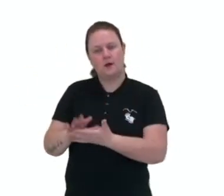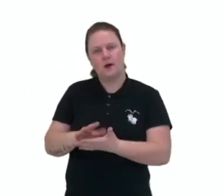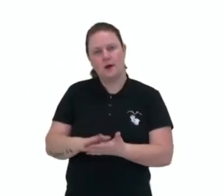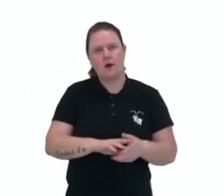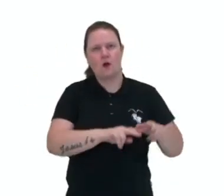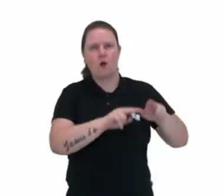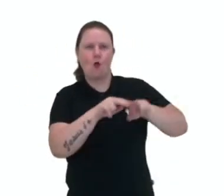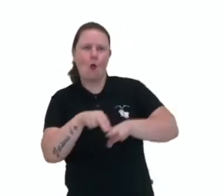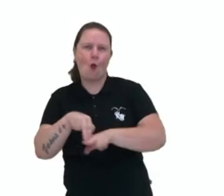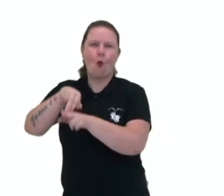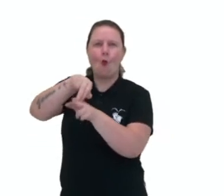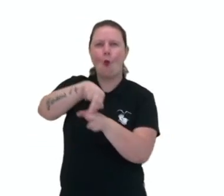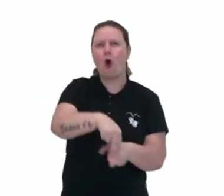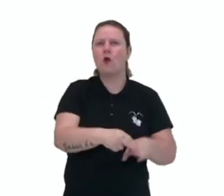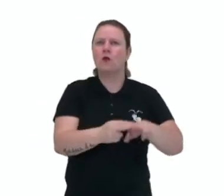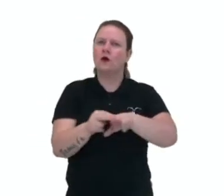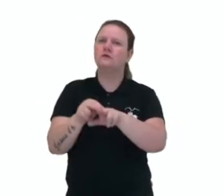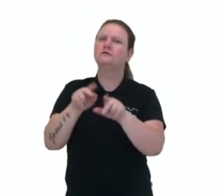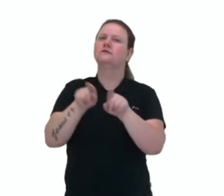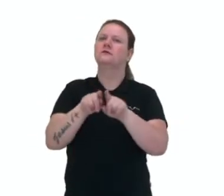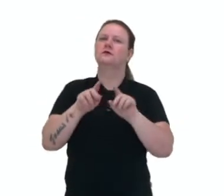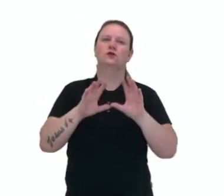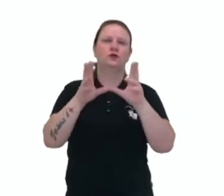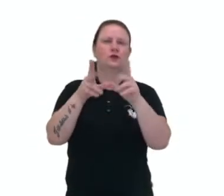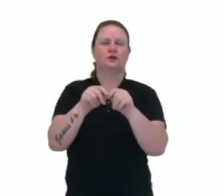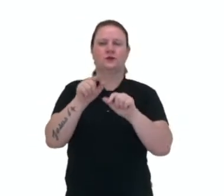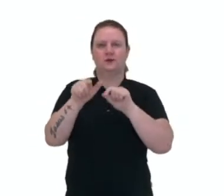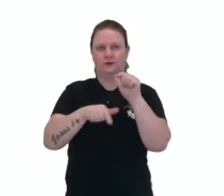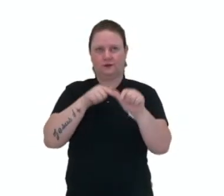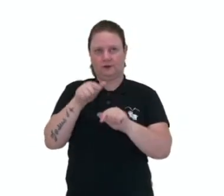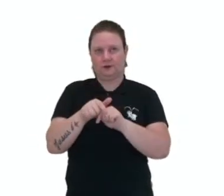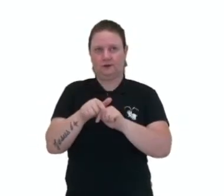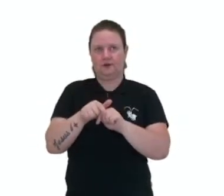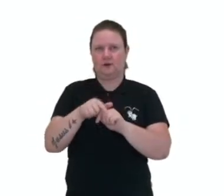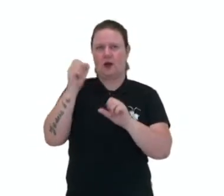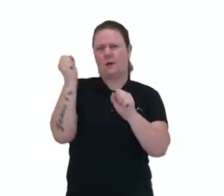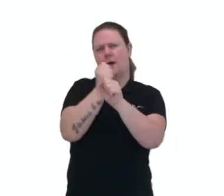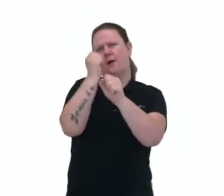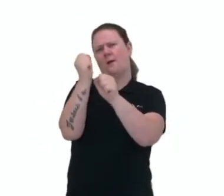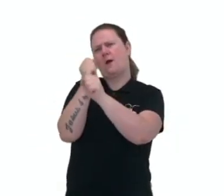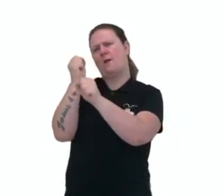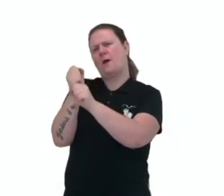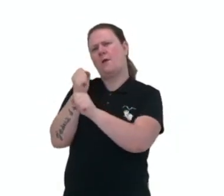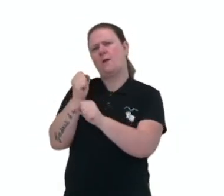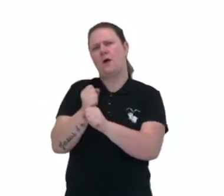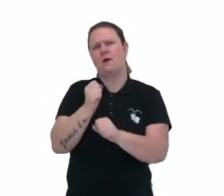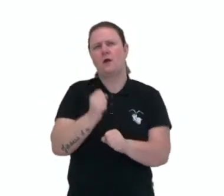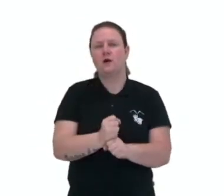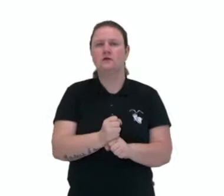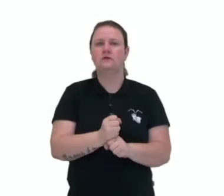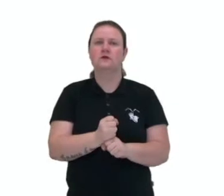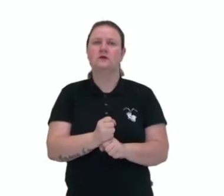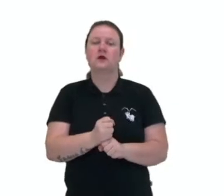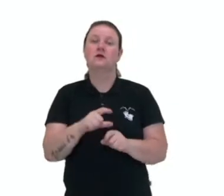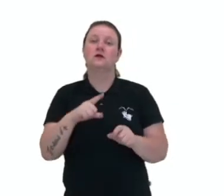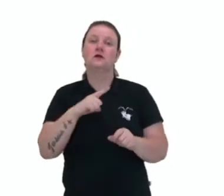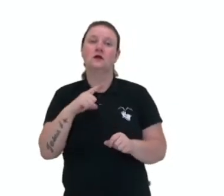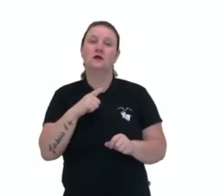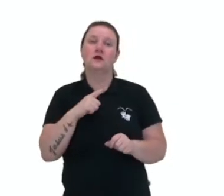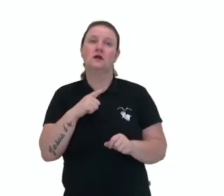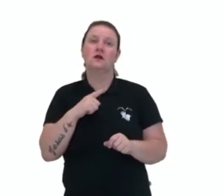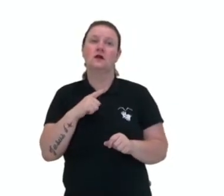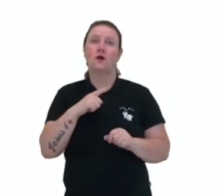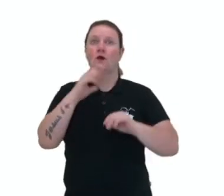surfista, historiador, super trabalhador. Marceneiro, carpinteiro, ferreiro, minerador.